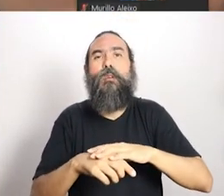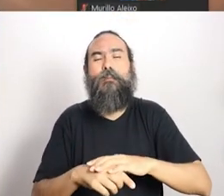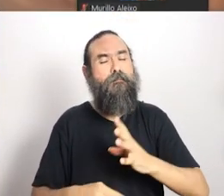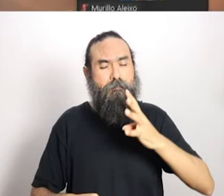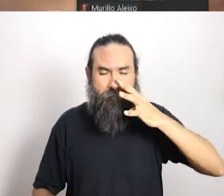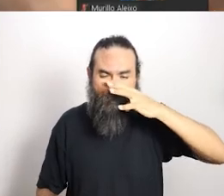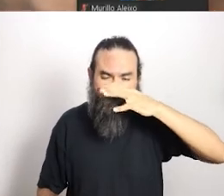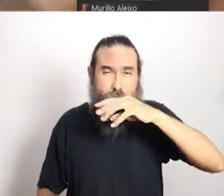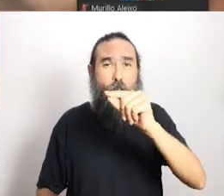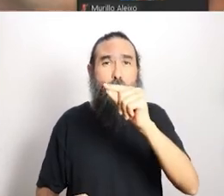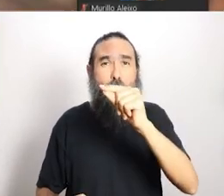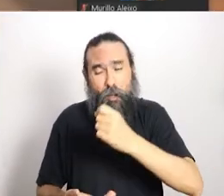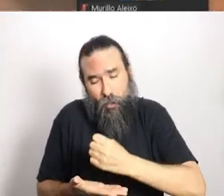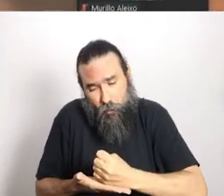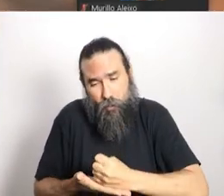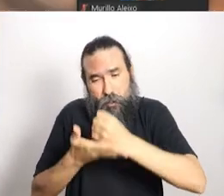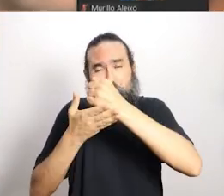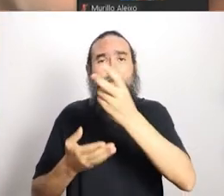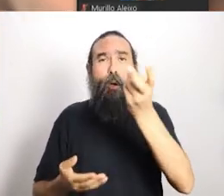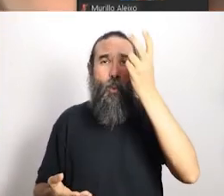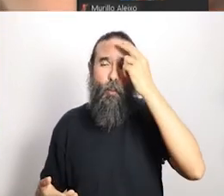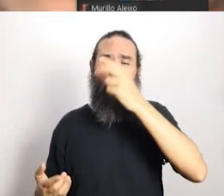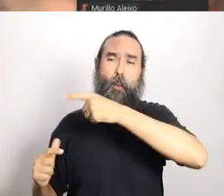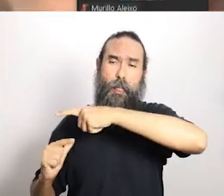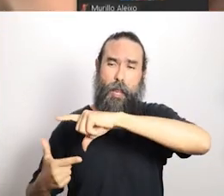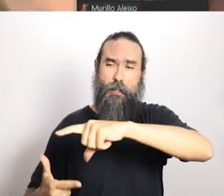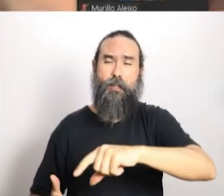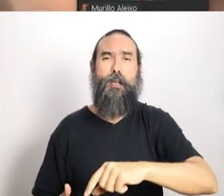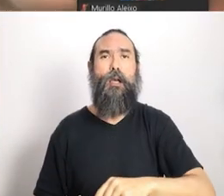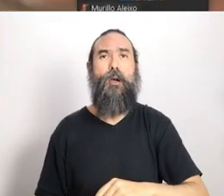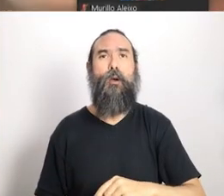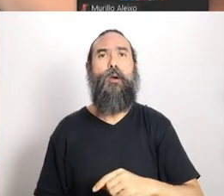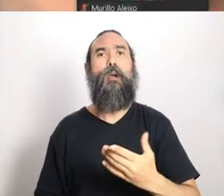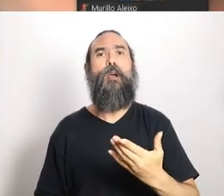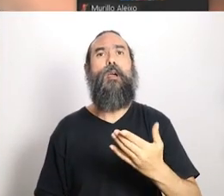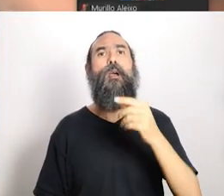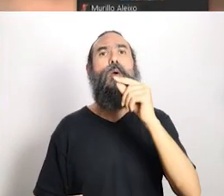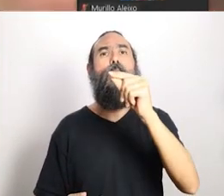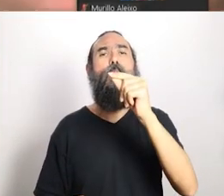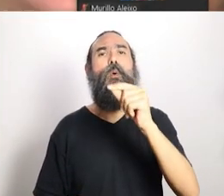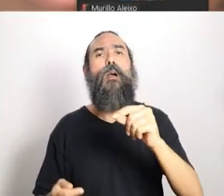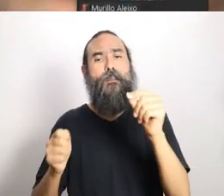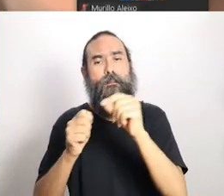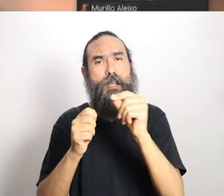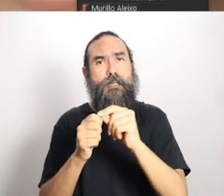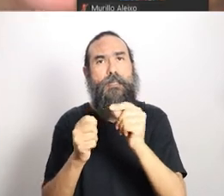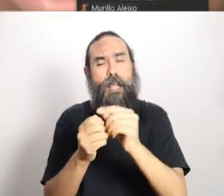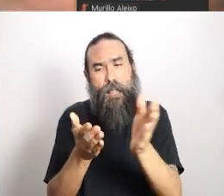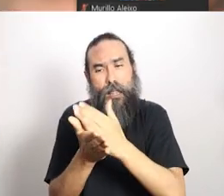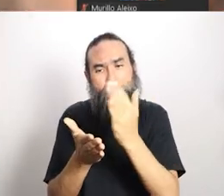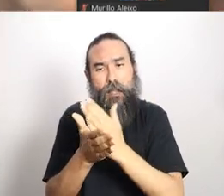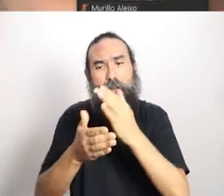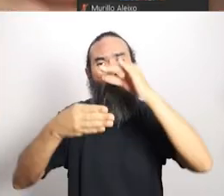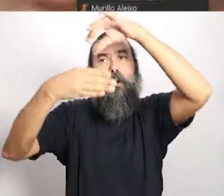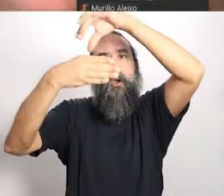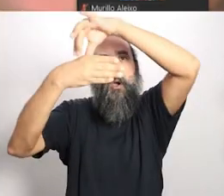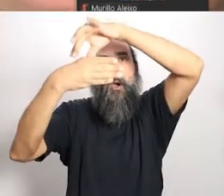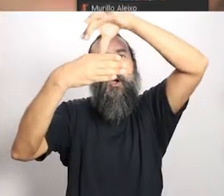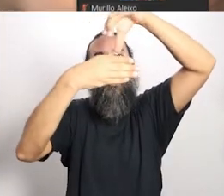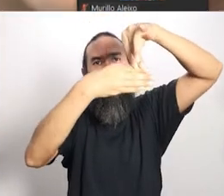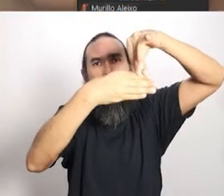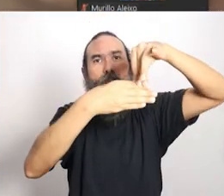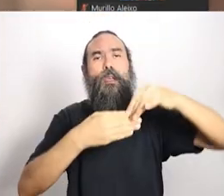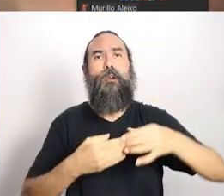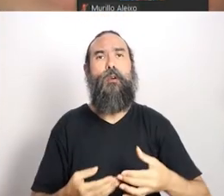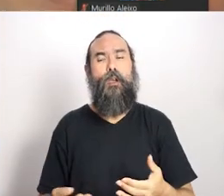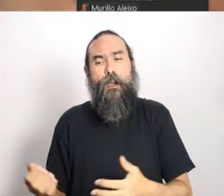contribuir com a cultura popular, levar tudo que ele construiu na literatura de cordel, no samba rural, na